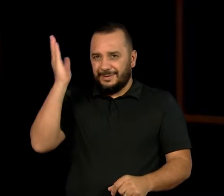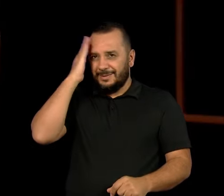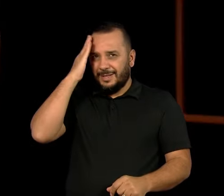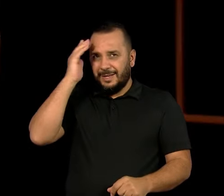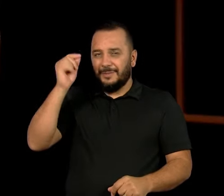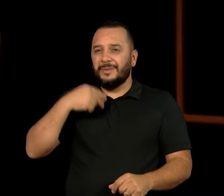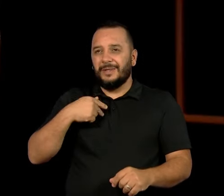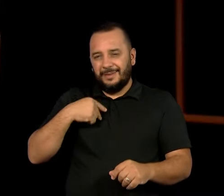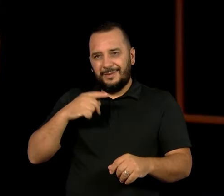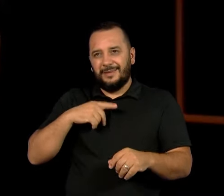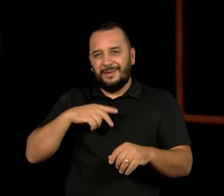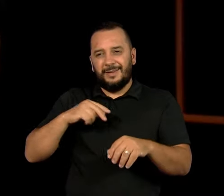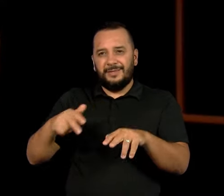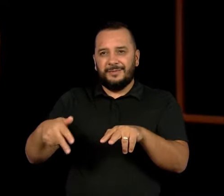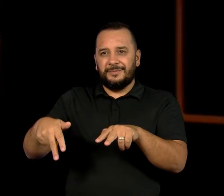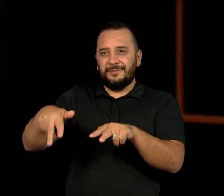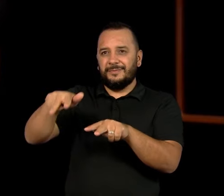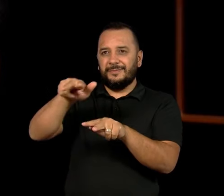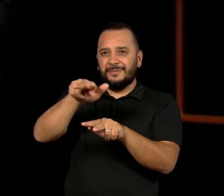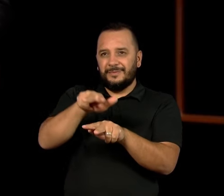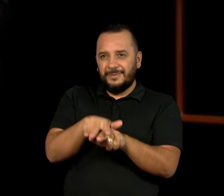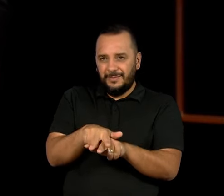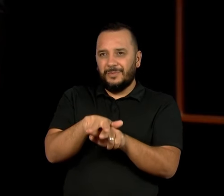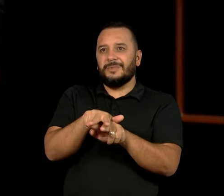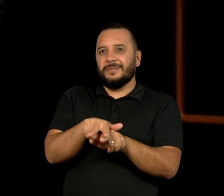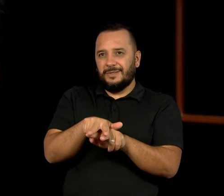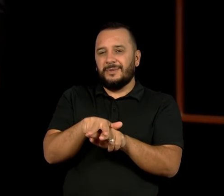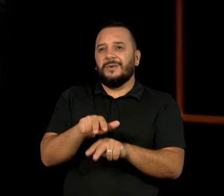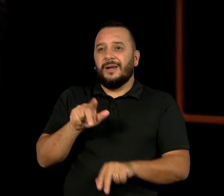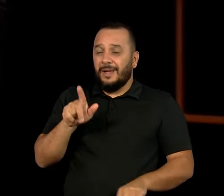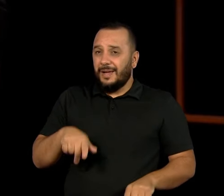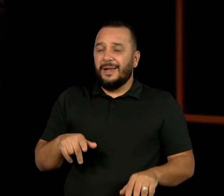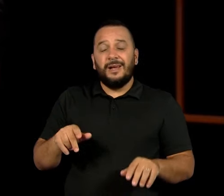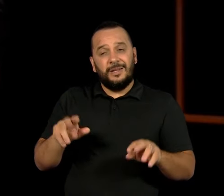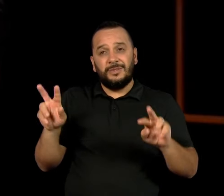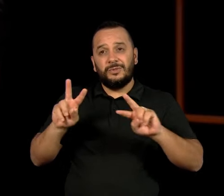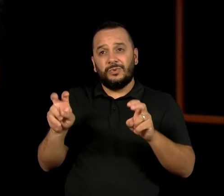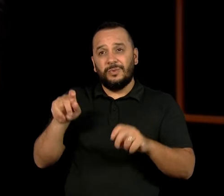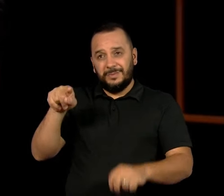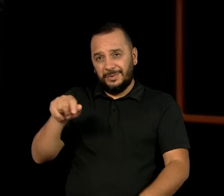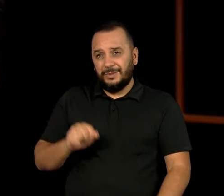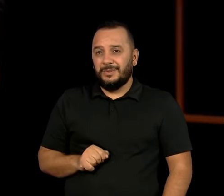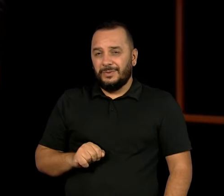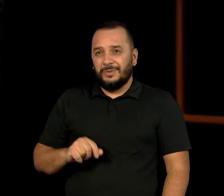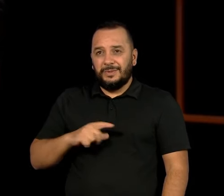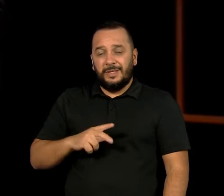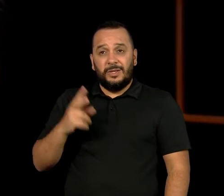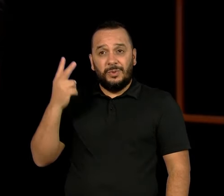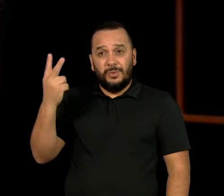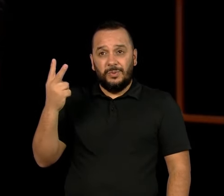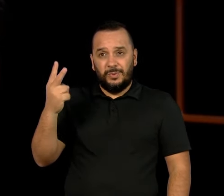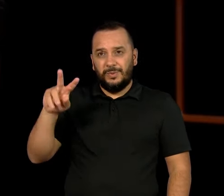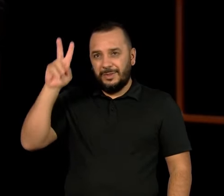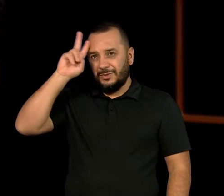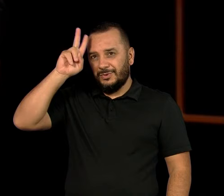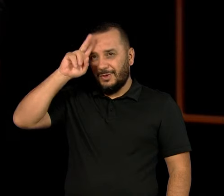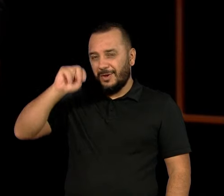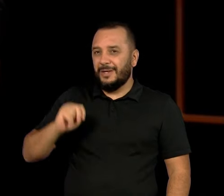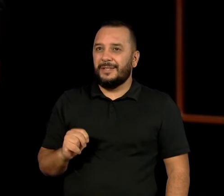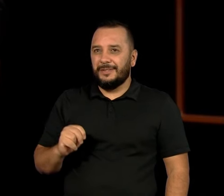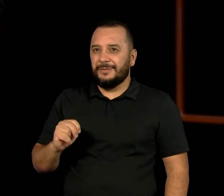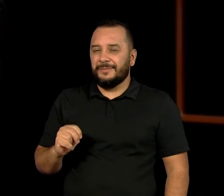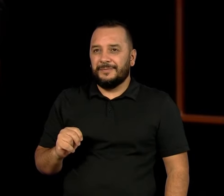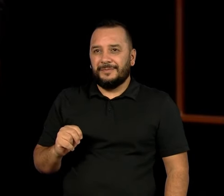fenômeno das possessões. Então, o filme é sobre isso, são duas histórias e talvez